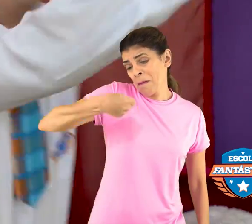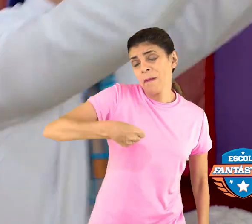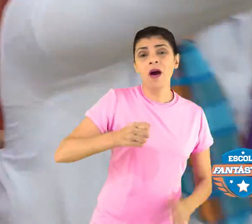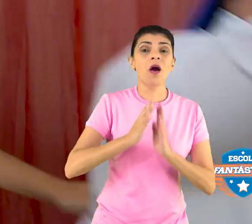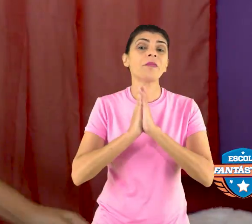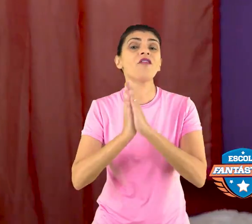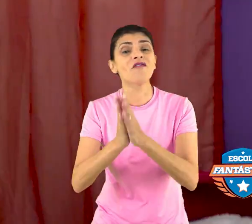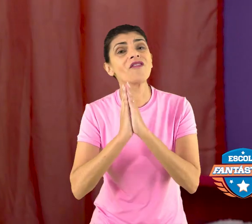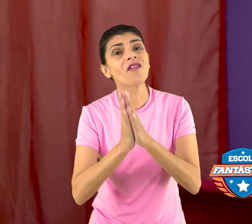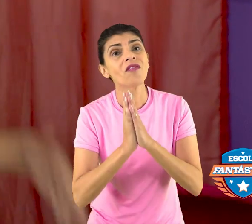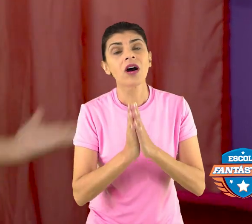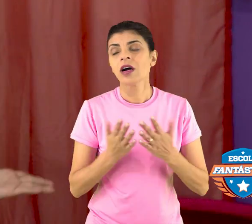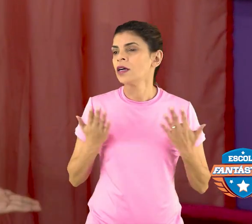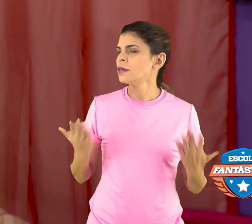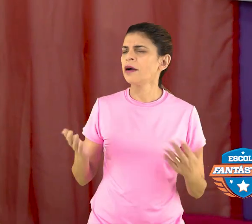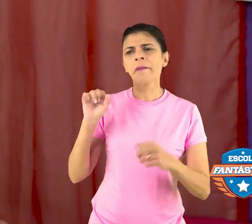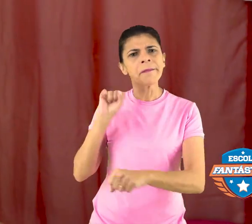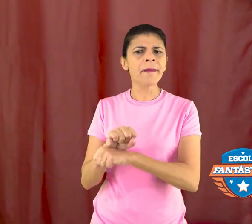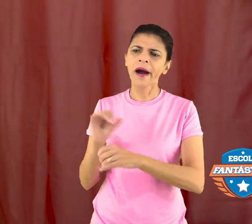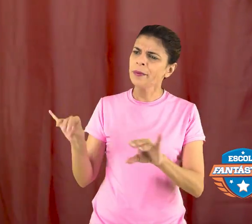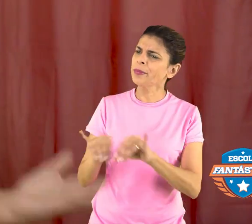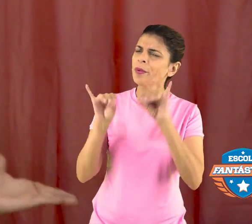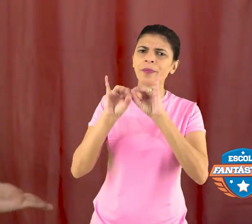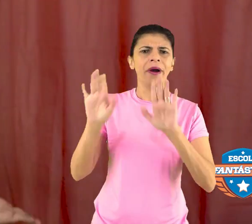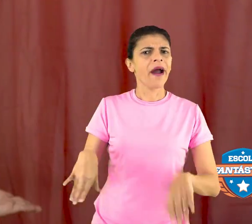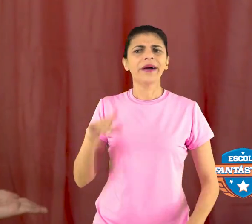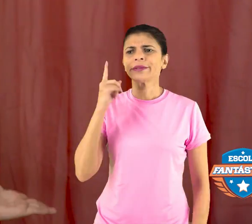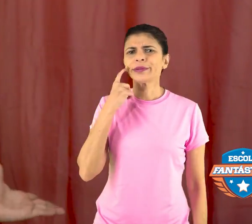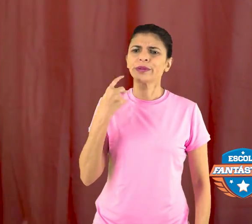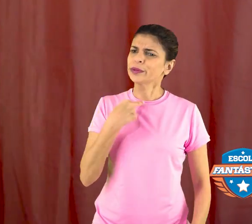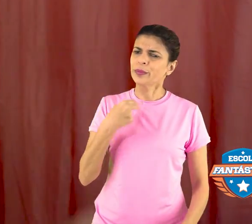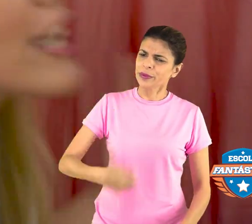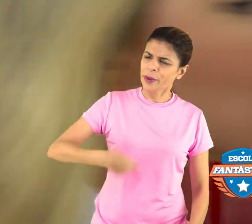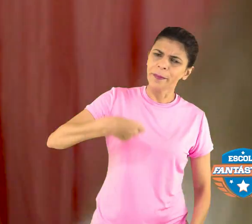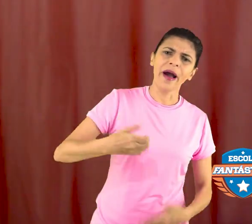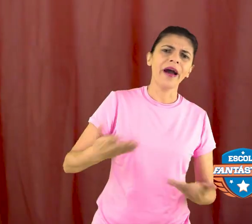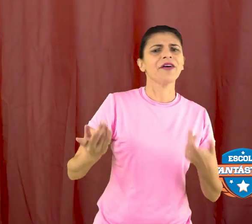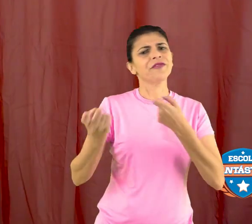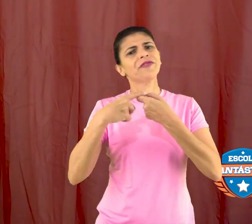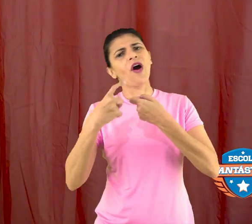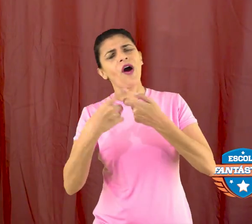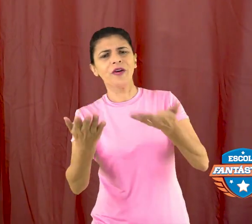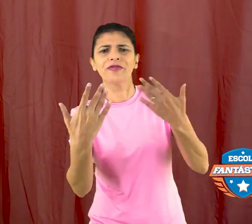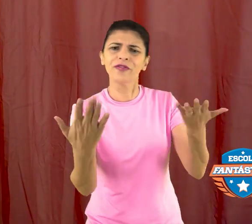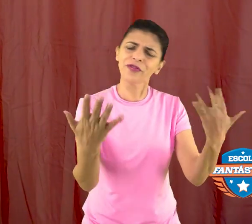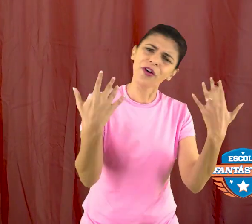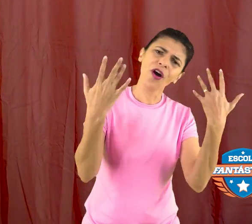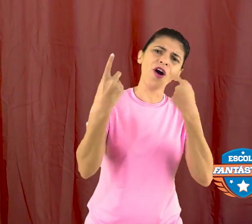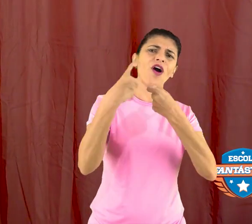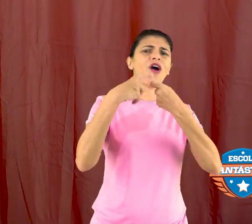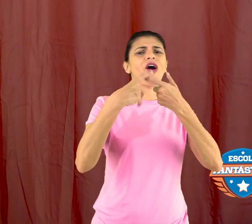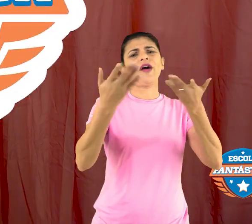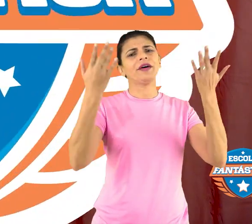por favor, Gi. Para com isso, Lucas, você não pode ir na mala. Ô, Lucas, volta aqui, Lucas, vem